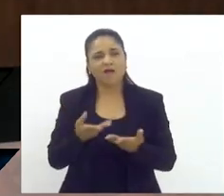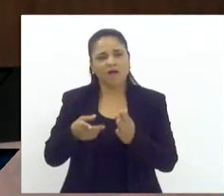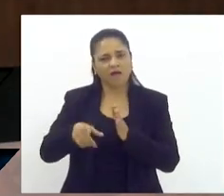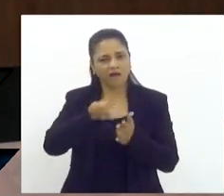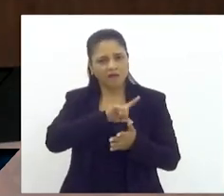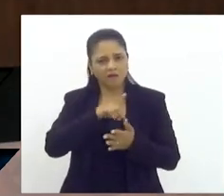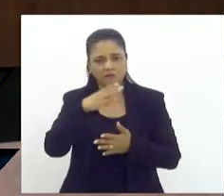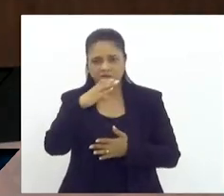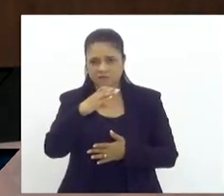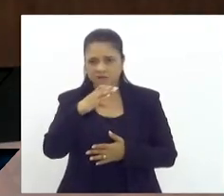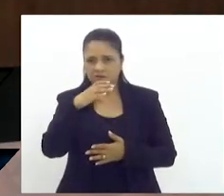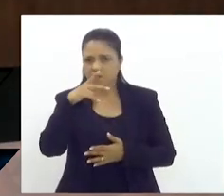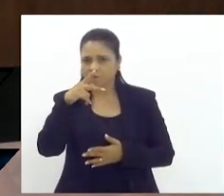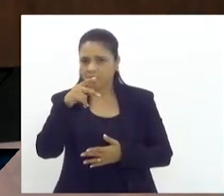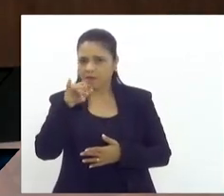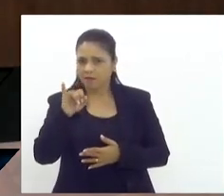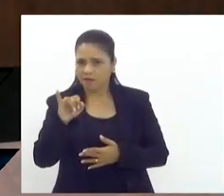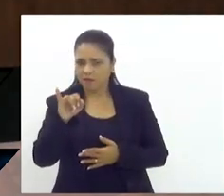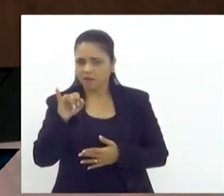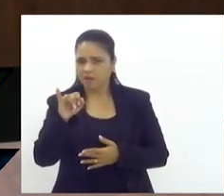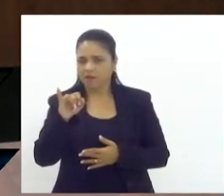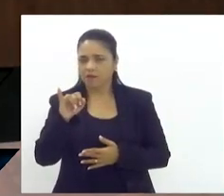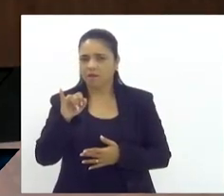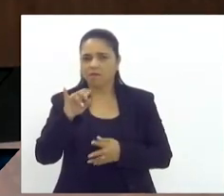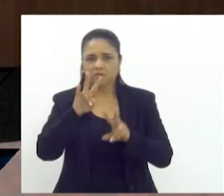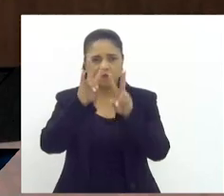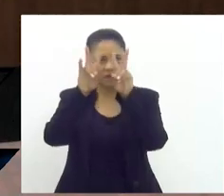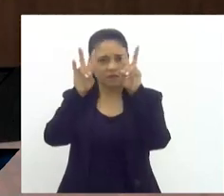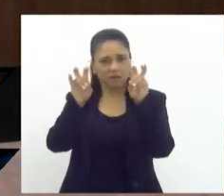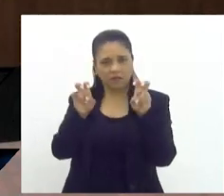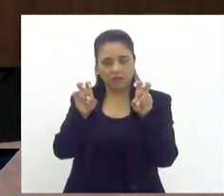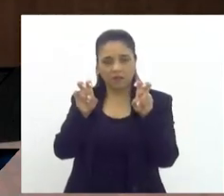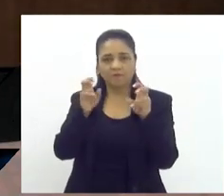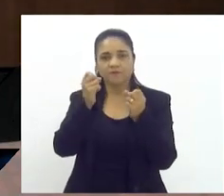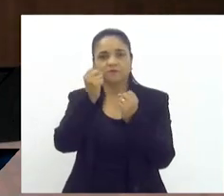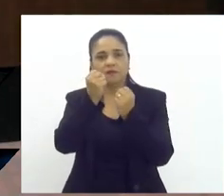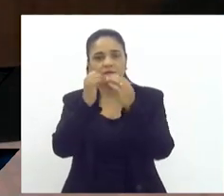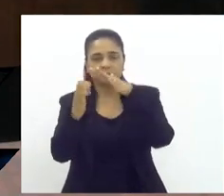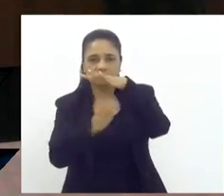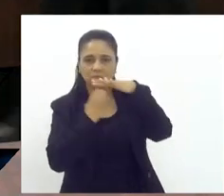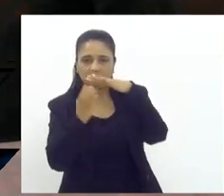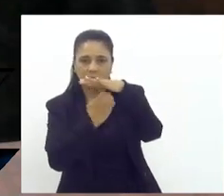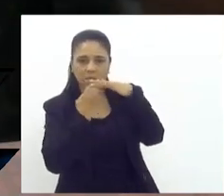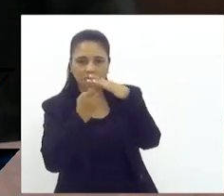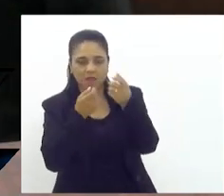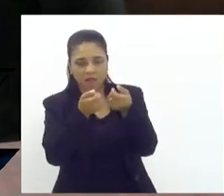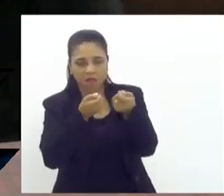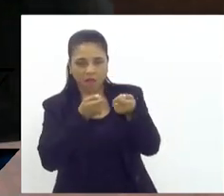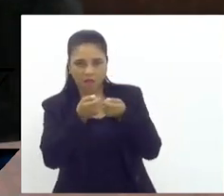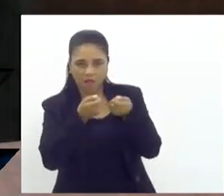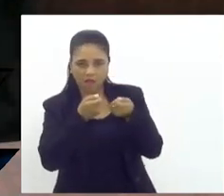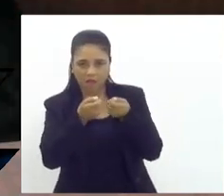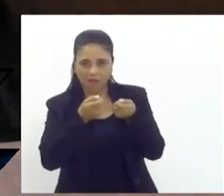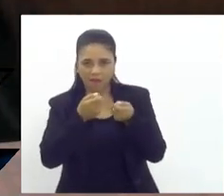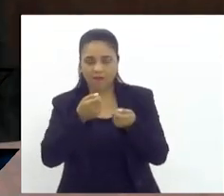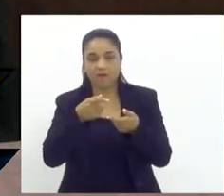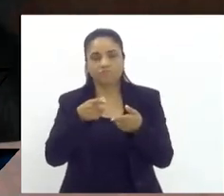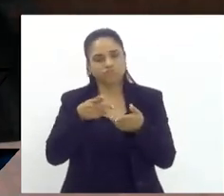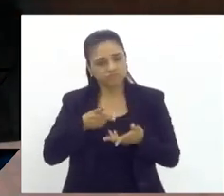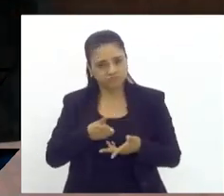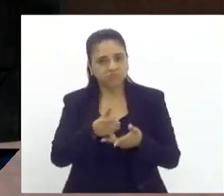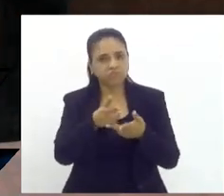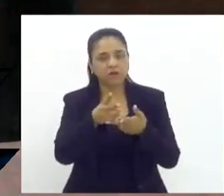das que trata da questão das agências reguladoras ainda estava em exercício